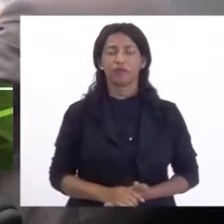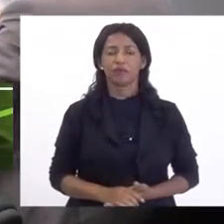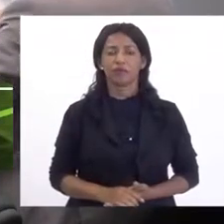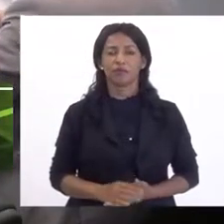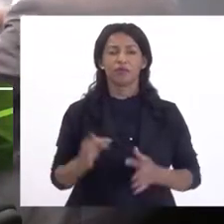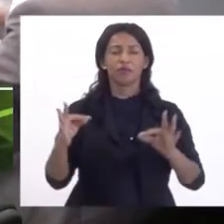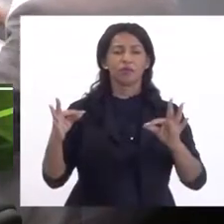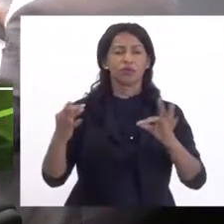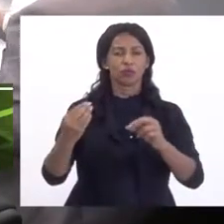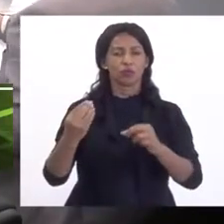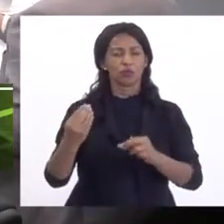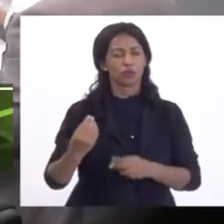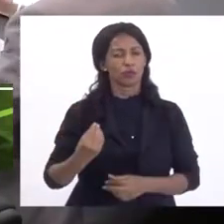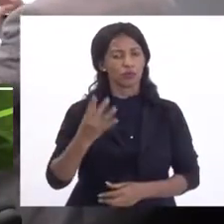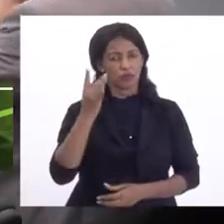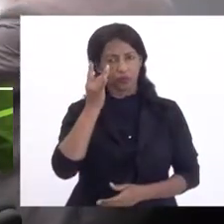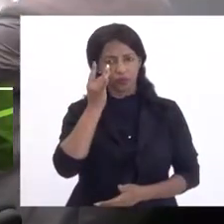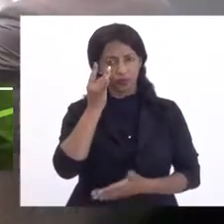autoridades presentes.